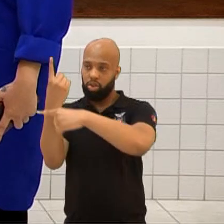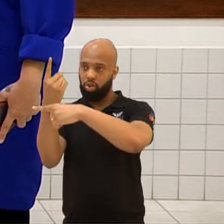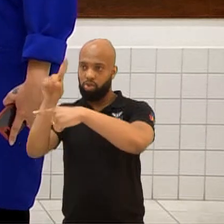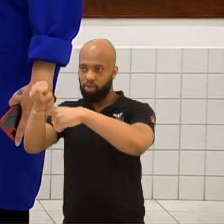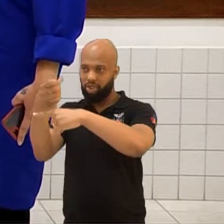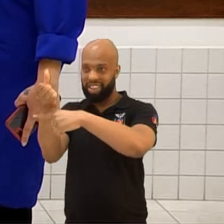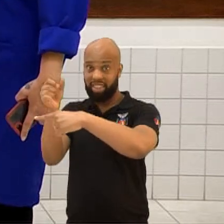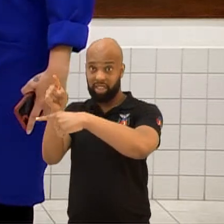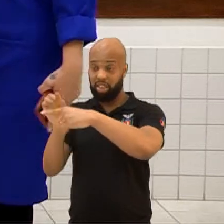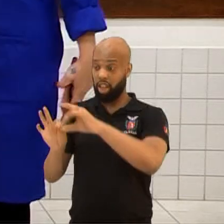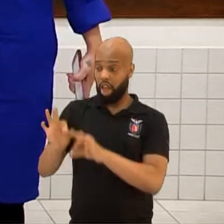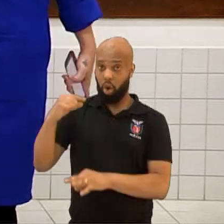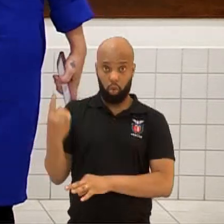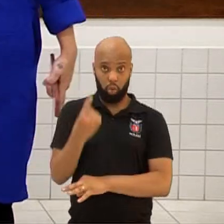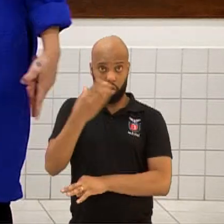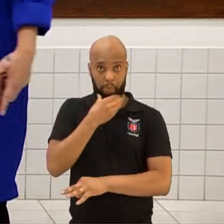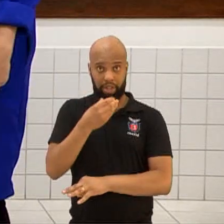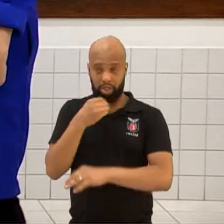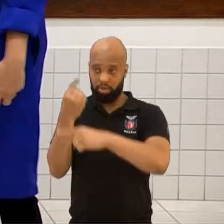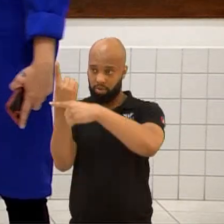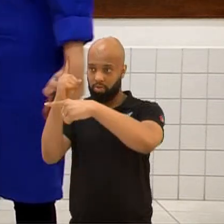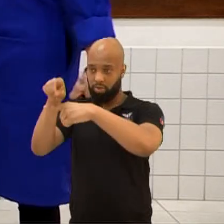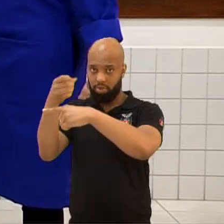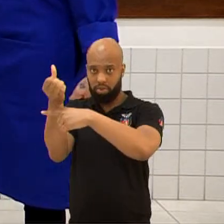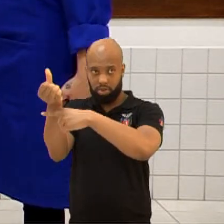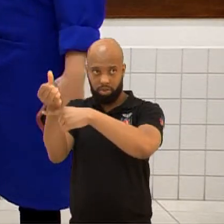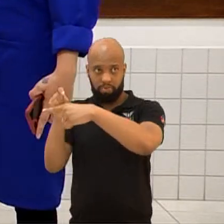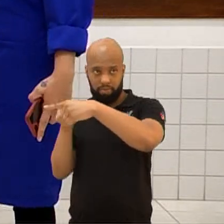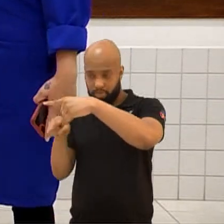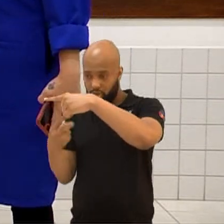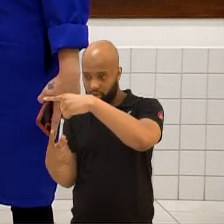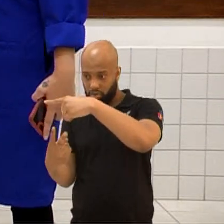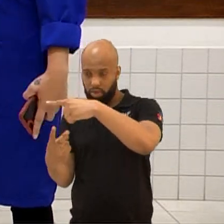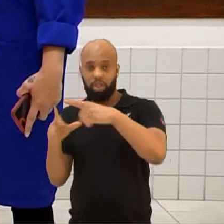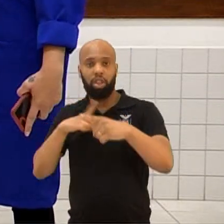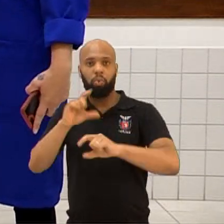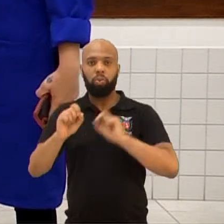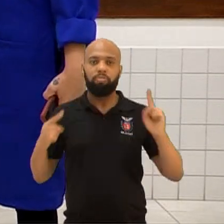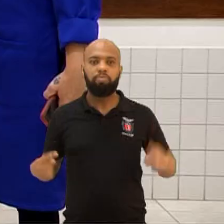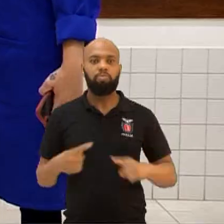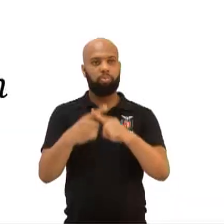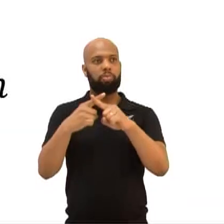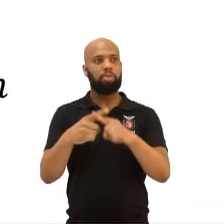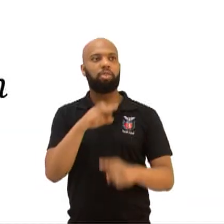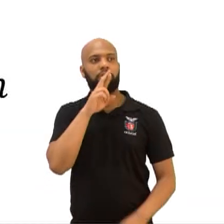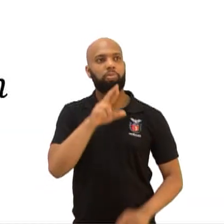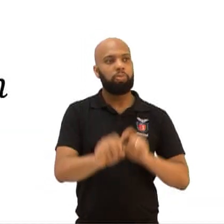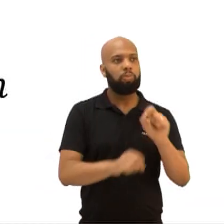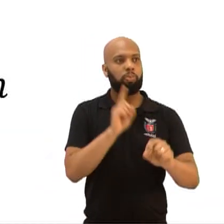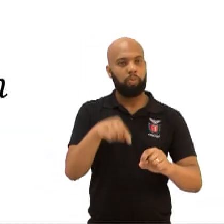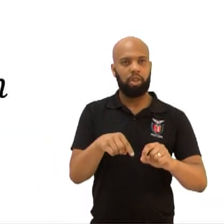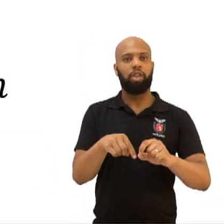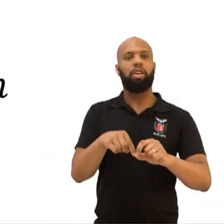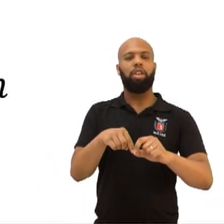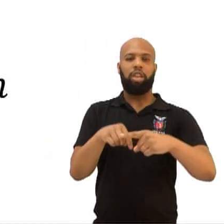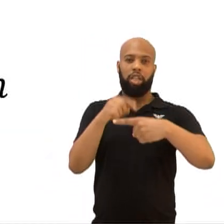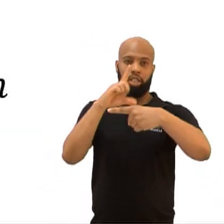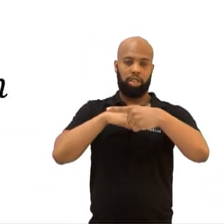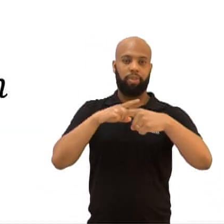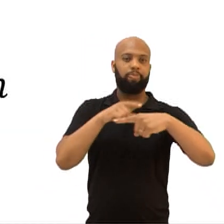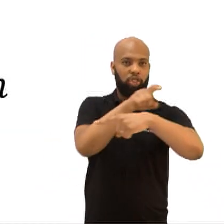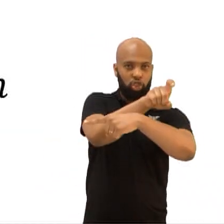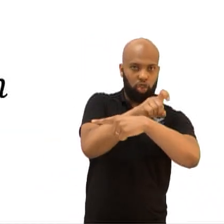2. Efetuando a multiplicação em cruz, nós chegamos à resposta que 2x é igual a 8, logo x é igual a